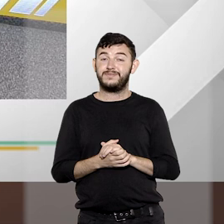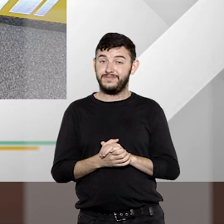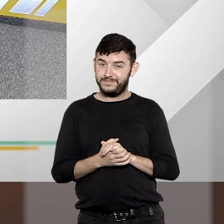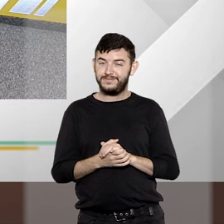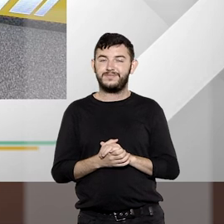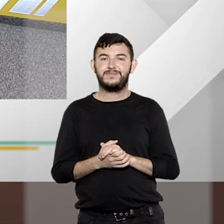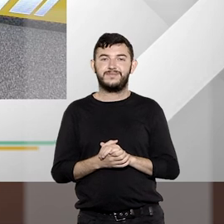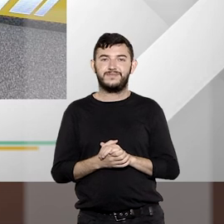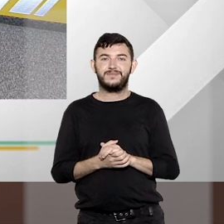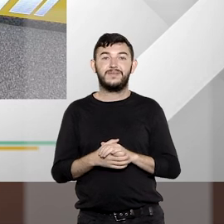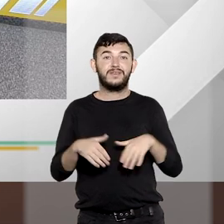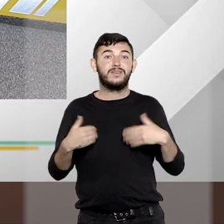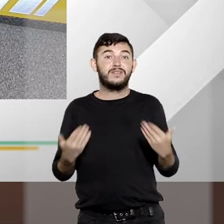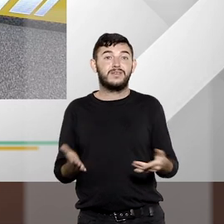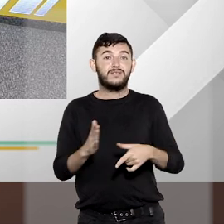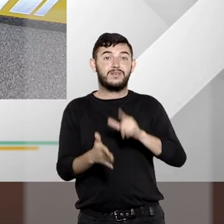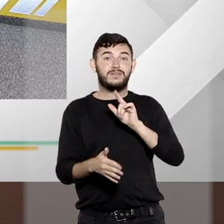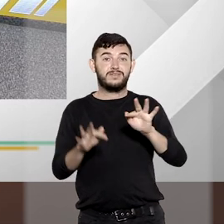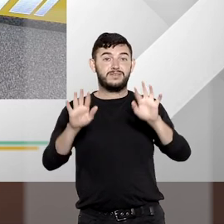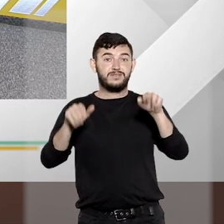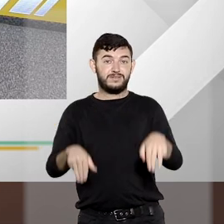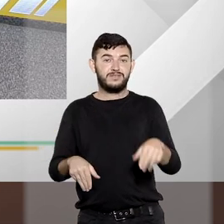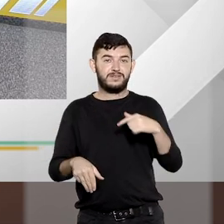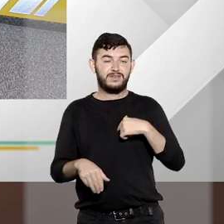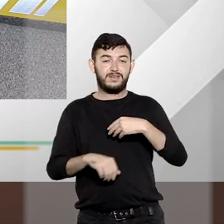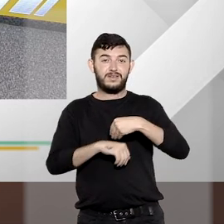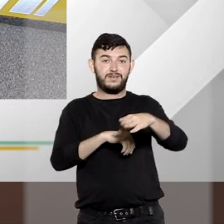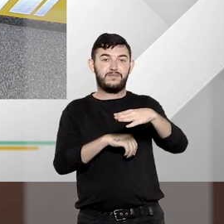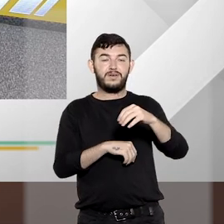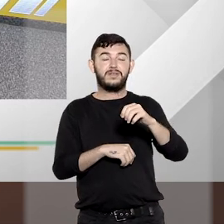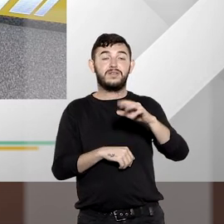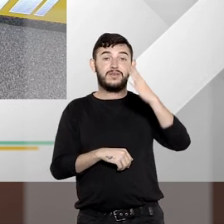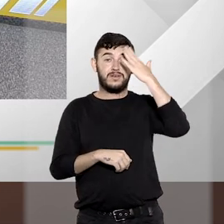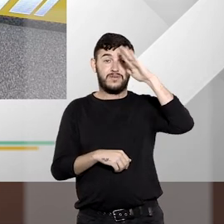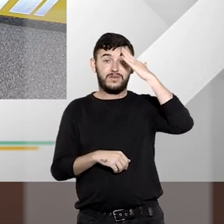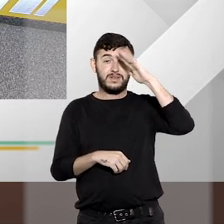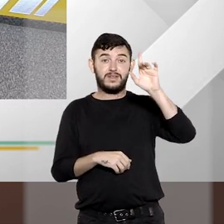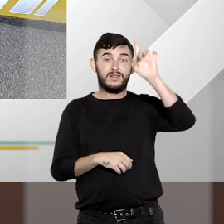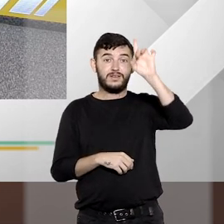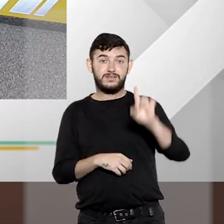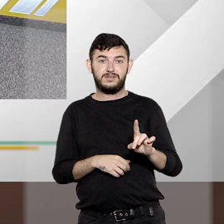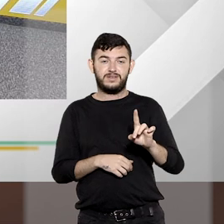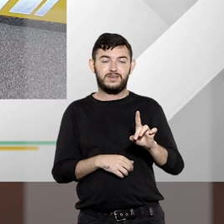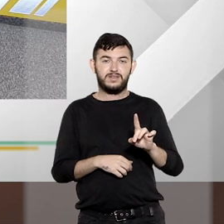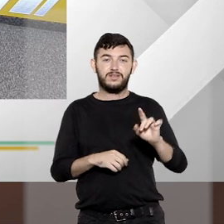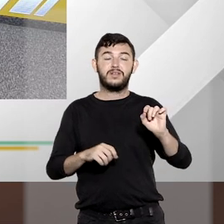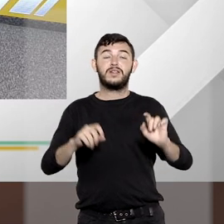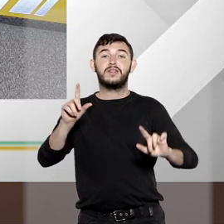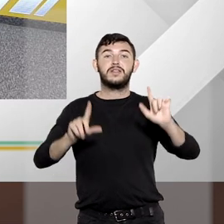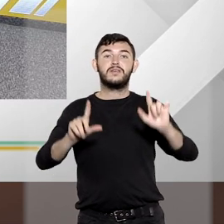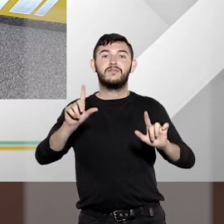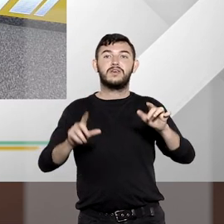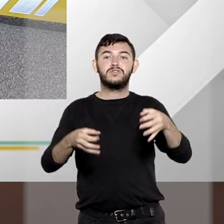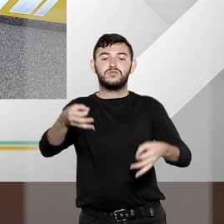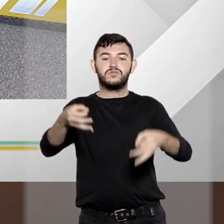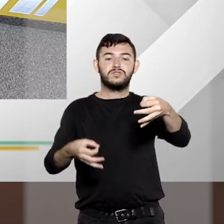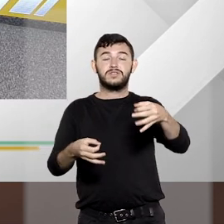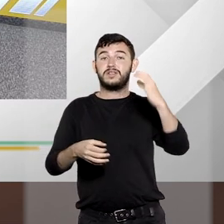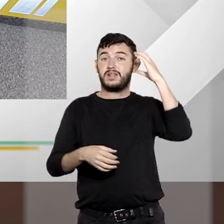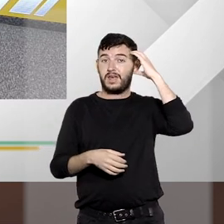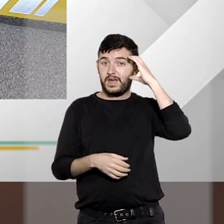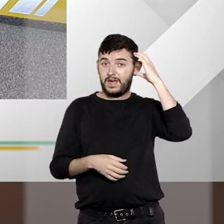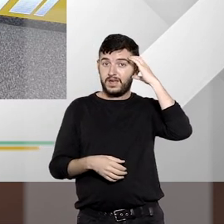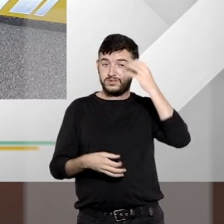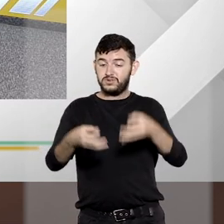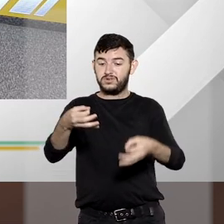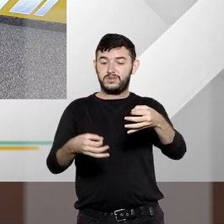É isso, pessoal. Antes de a gente encerrar, eu lembro a você que o Entender Direito está na programação da TV Justiça, da Rádio